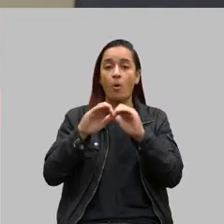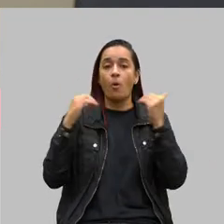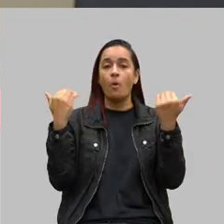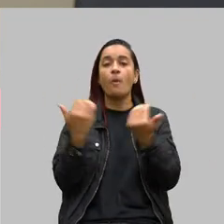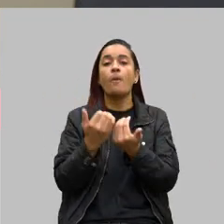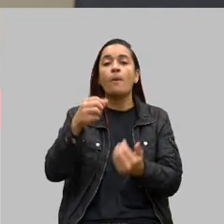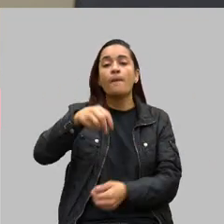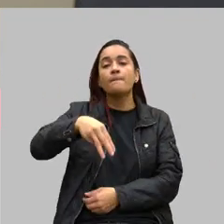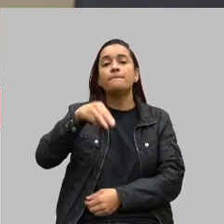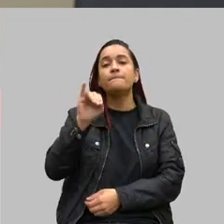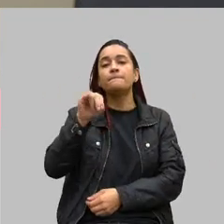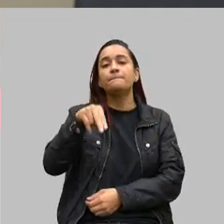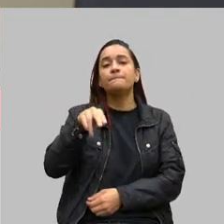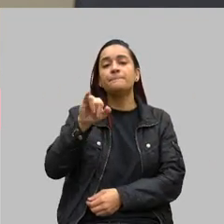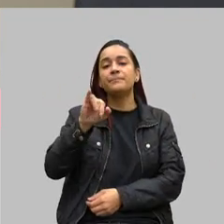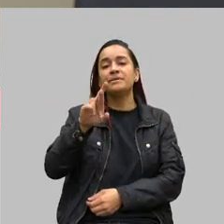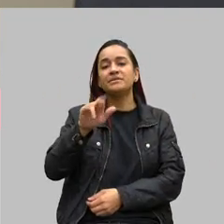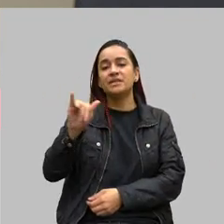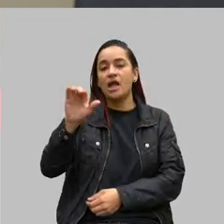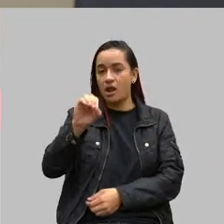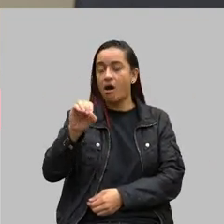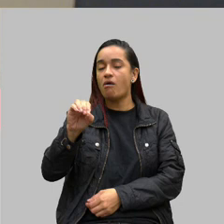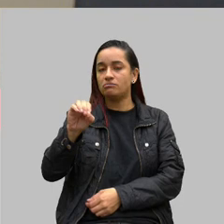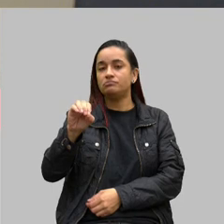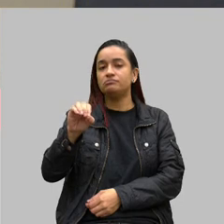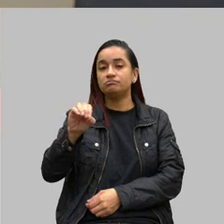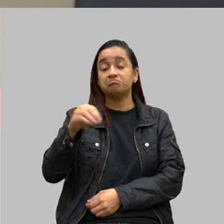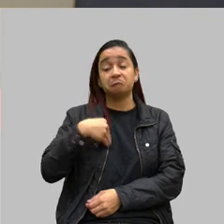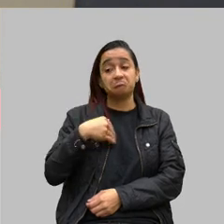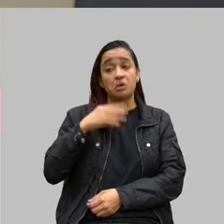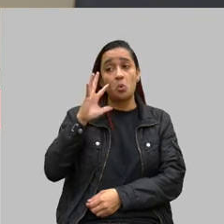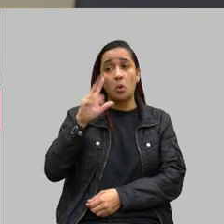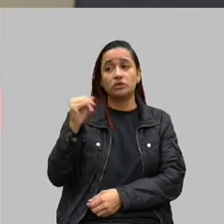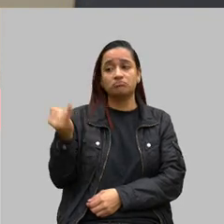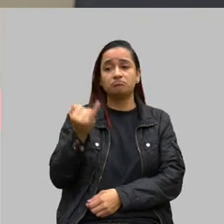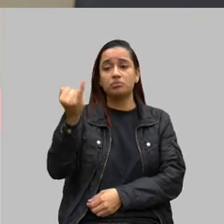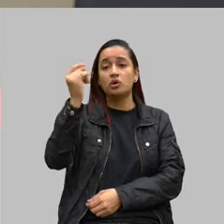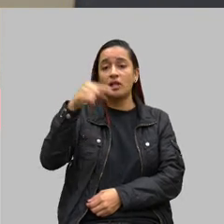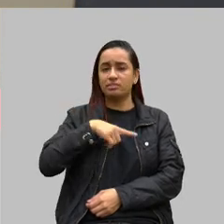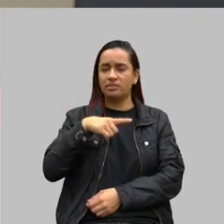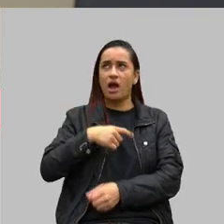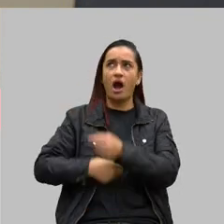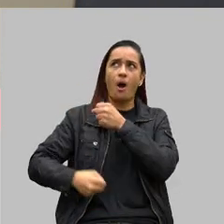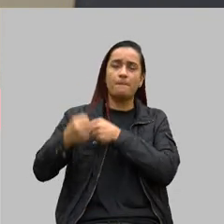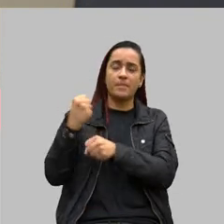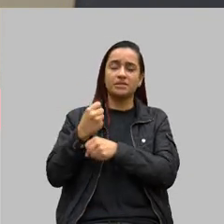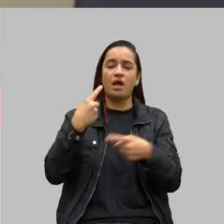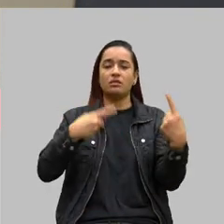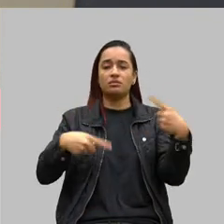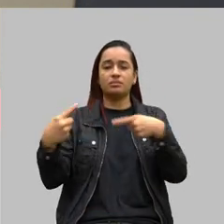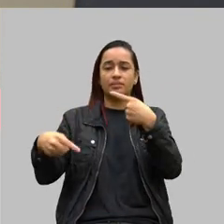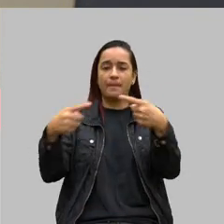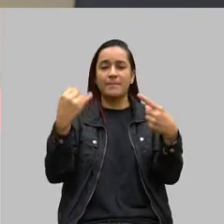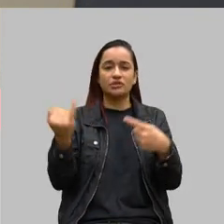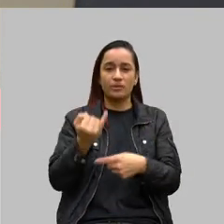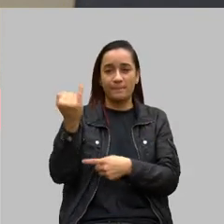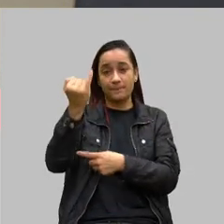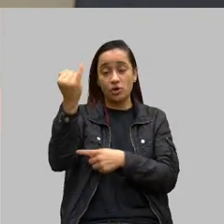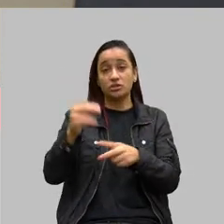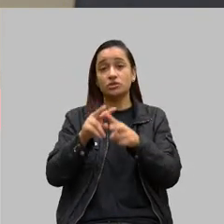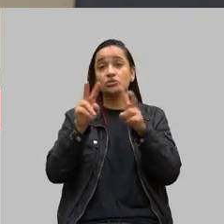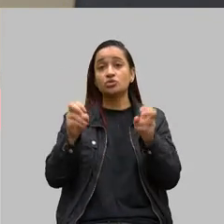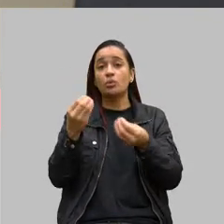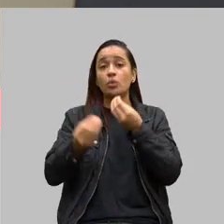questão do né da da aqui eu acho que é uma discussão importante né a gente teve um debate importante no ano passado né exatamente da né sobre a